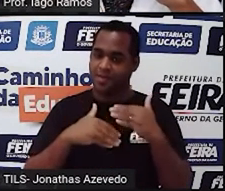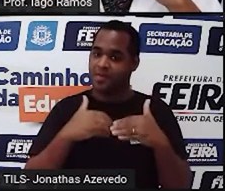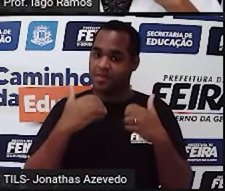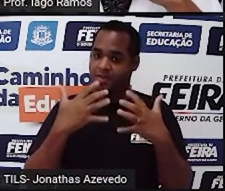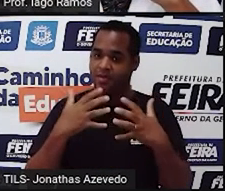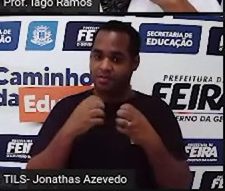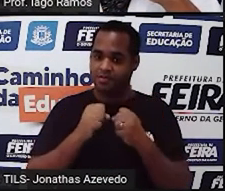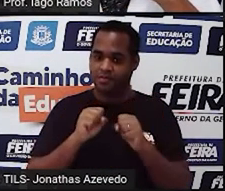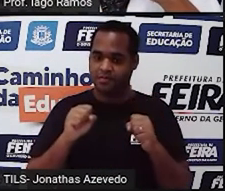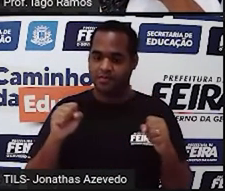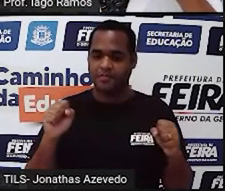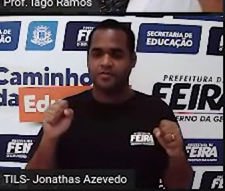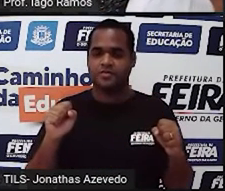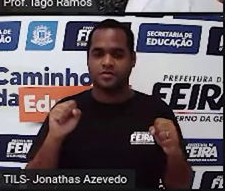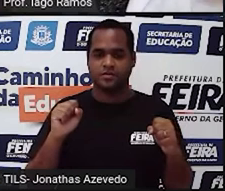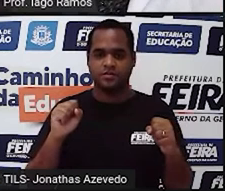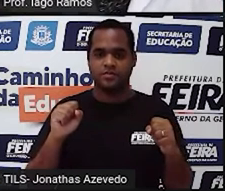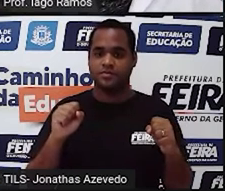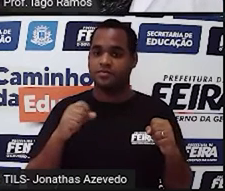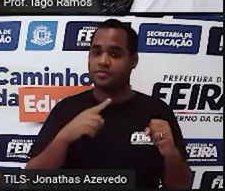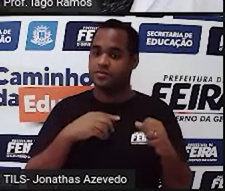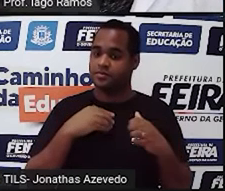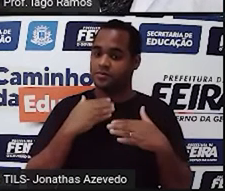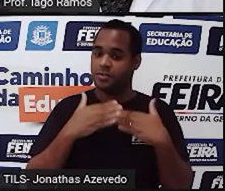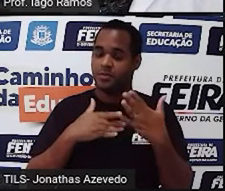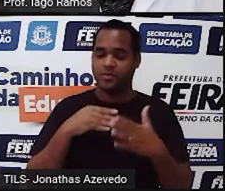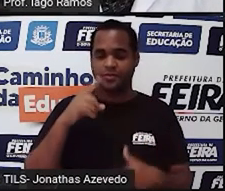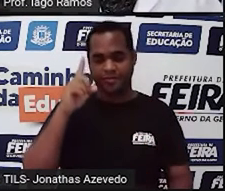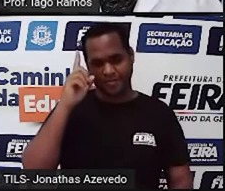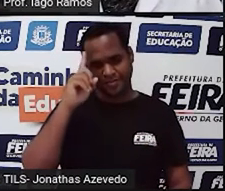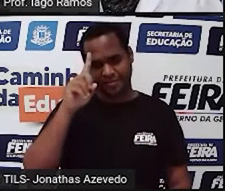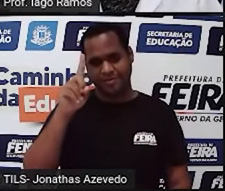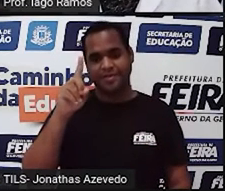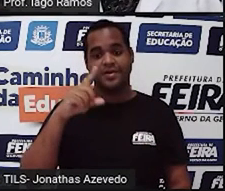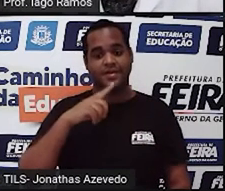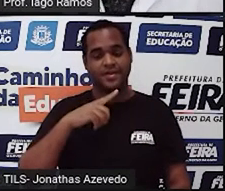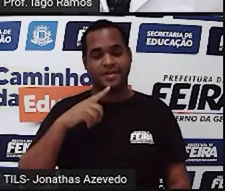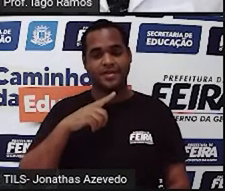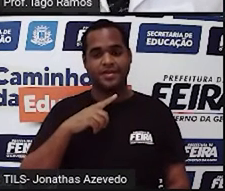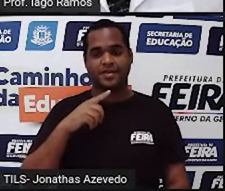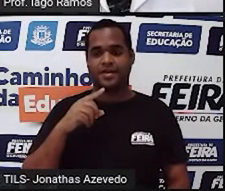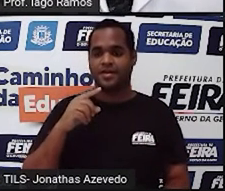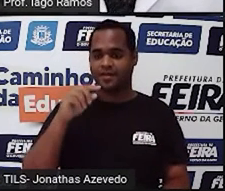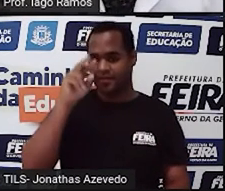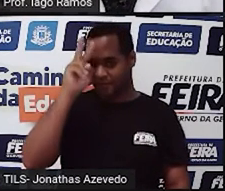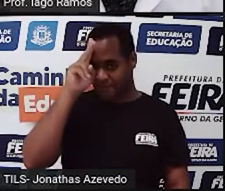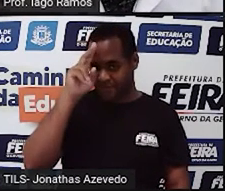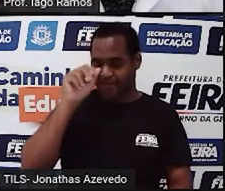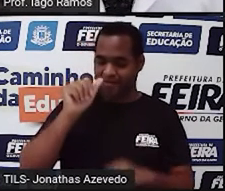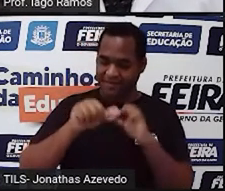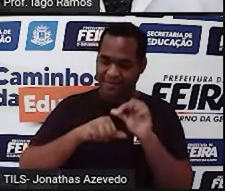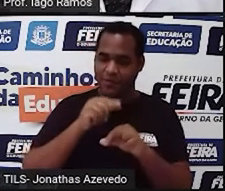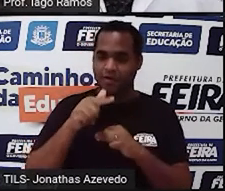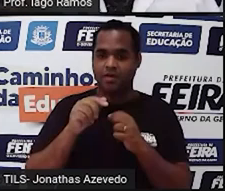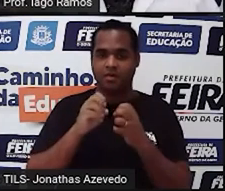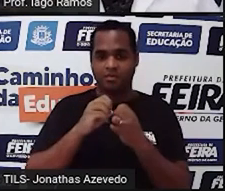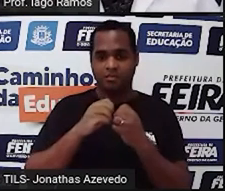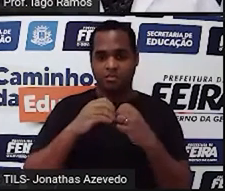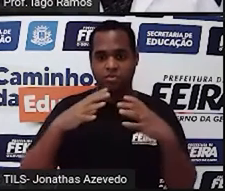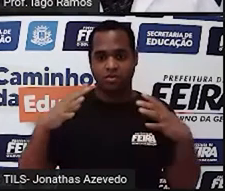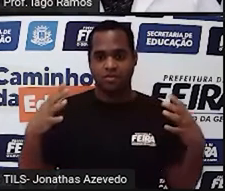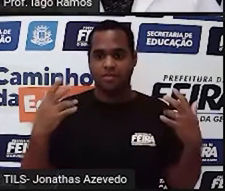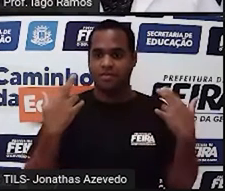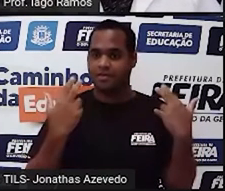de tamanho até que um dia a formiguinha virou o formigão do